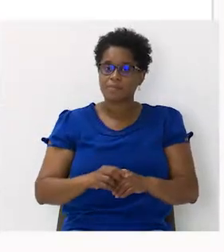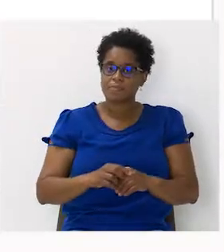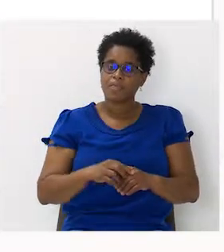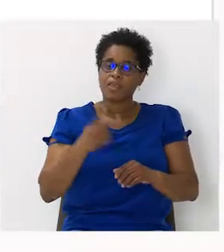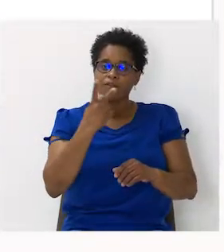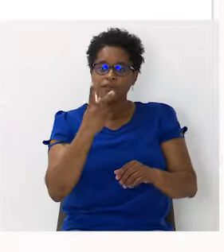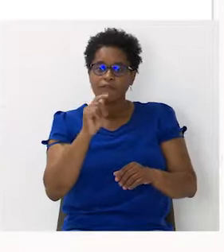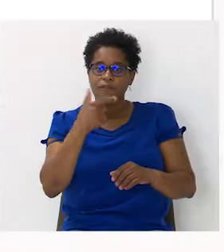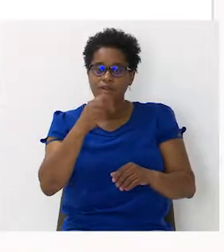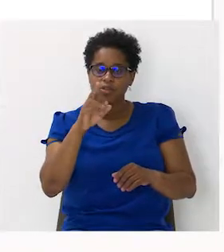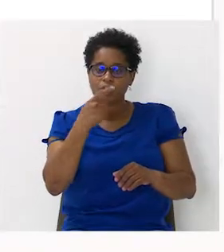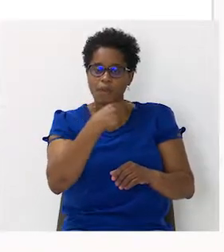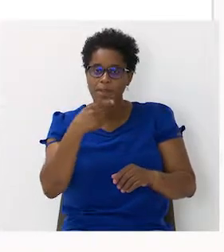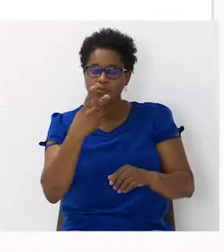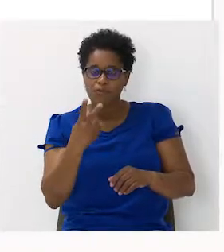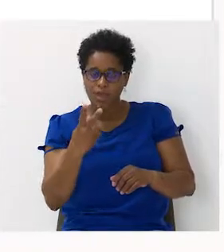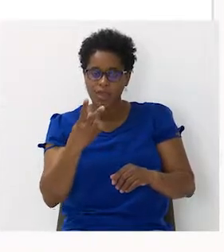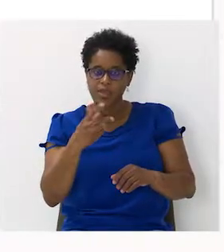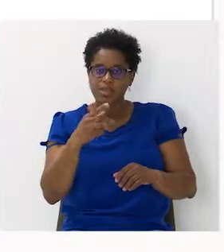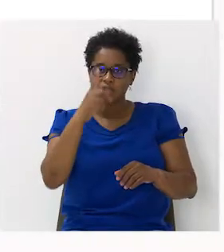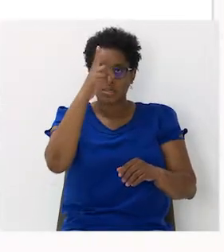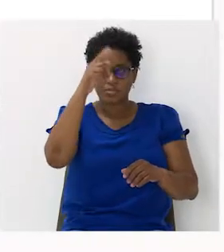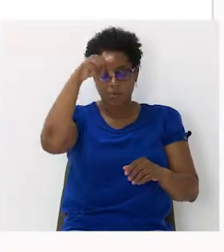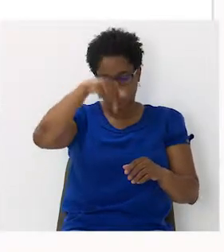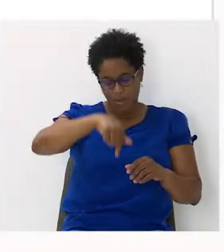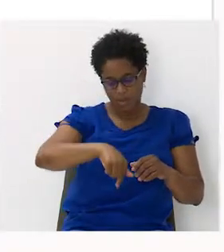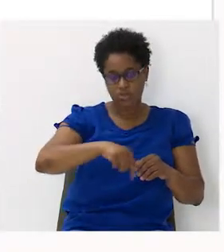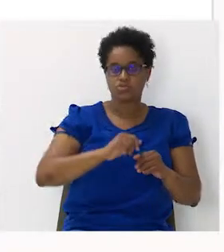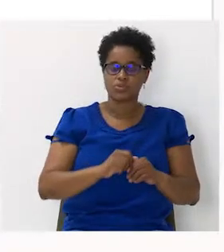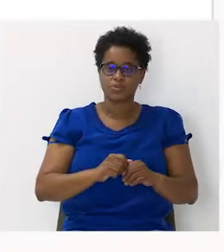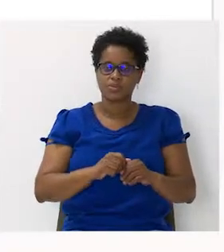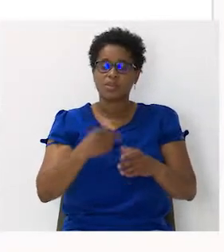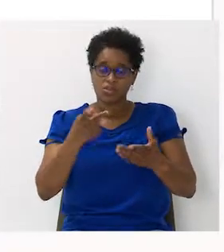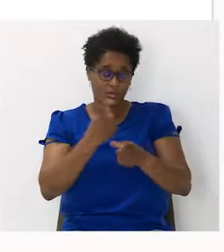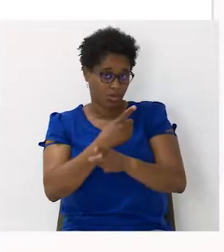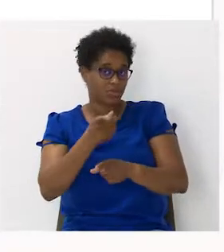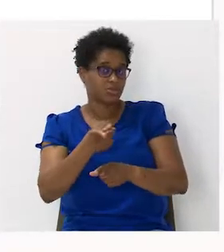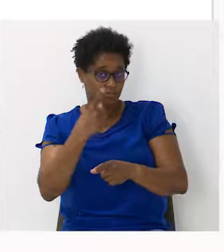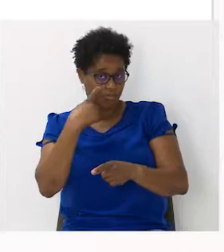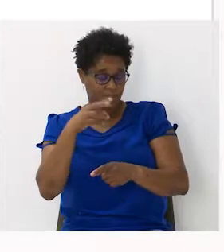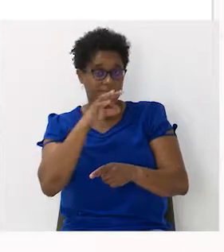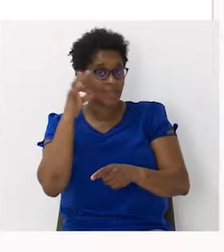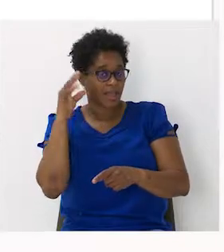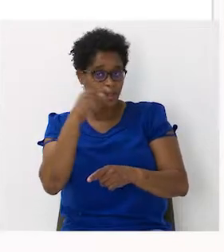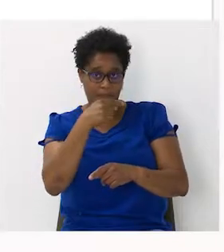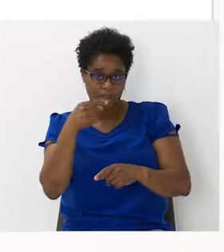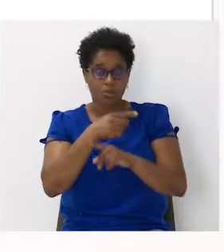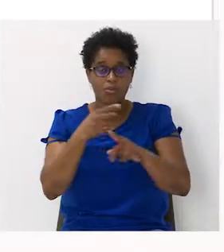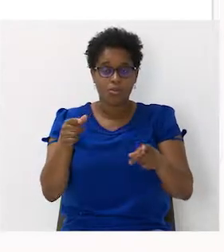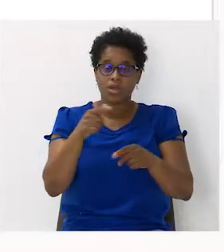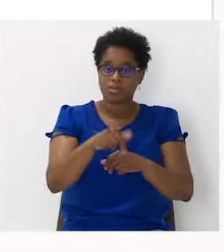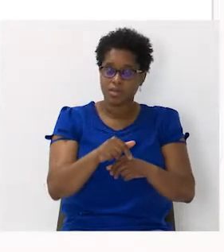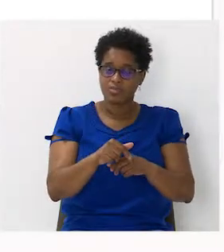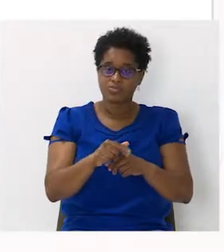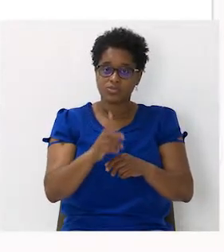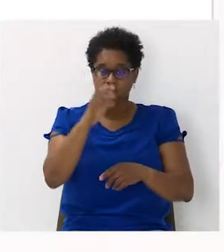V de cima para baixo. É por causa disso que aparece sinal menos, porque tem